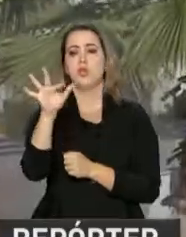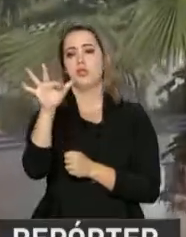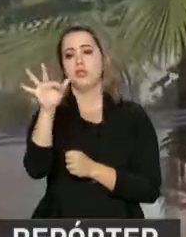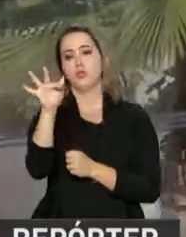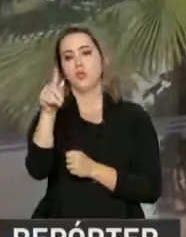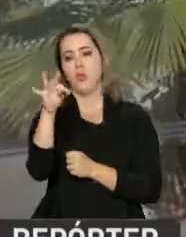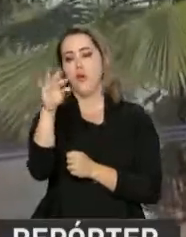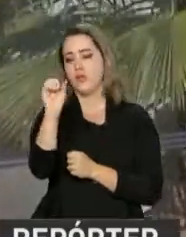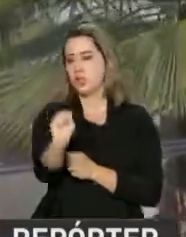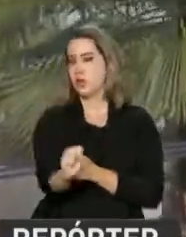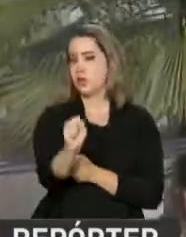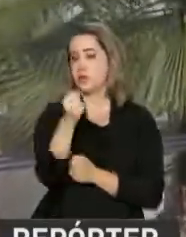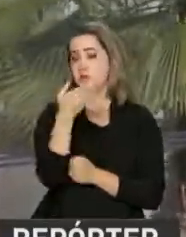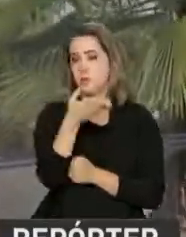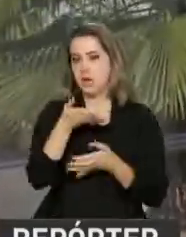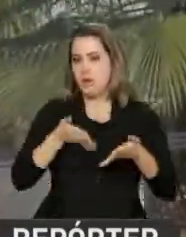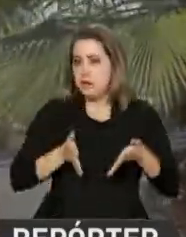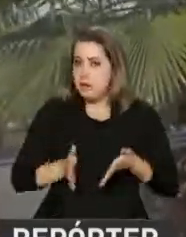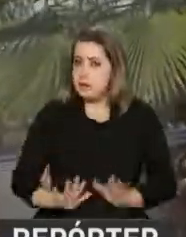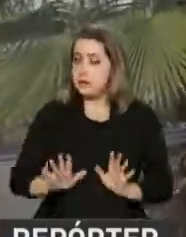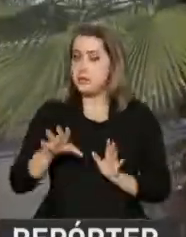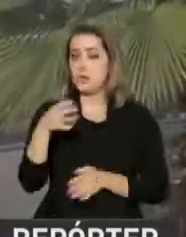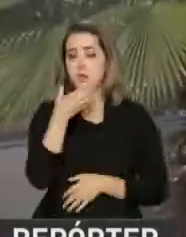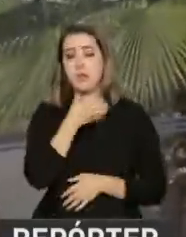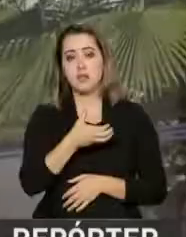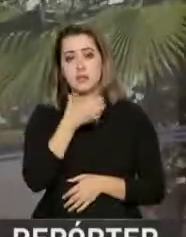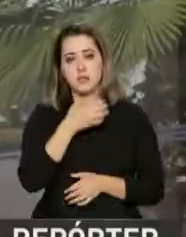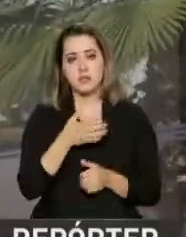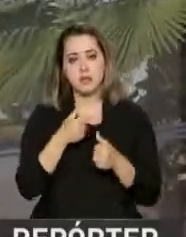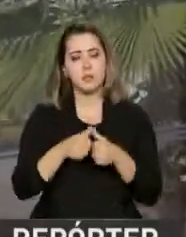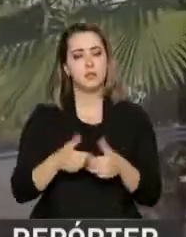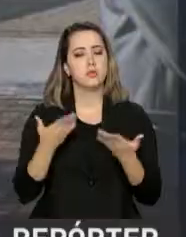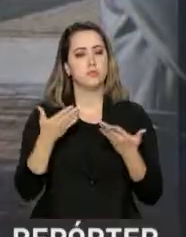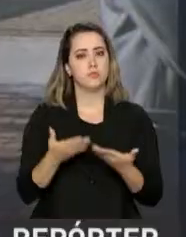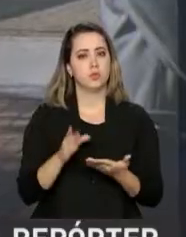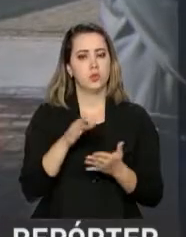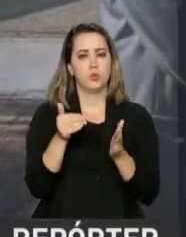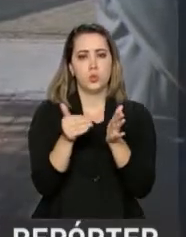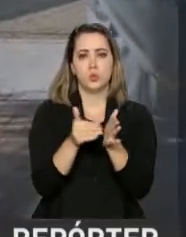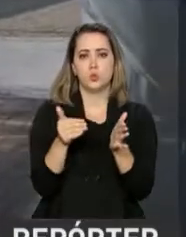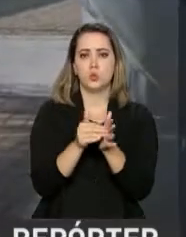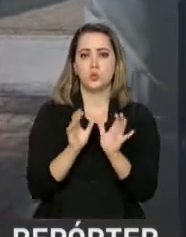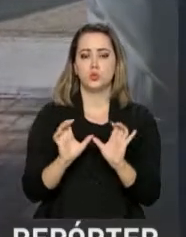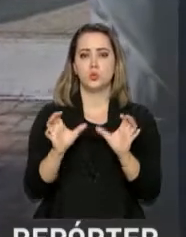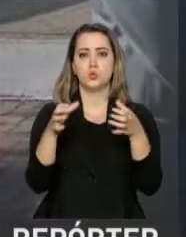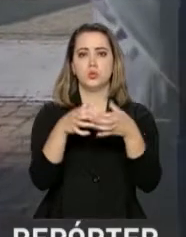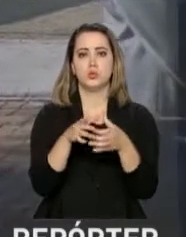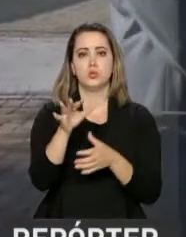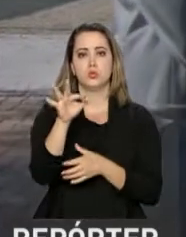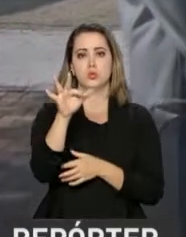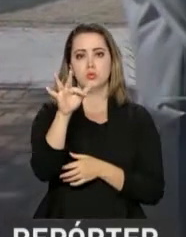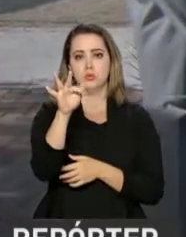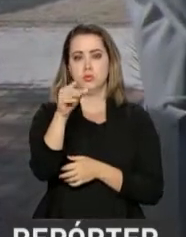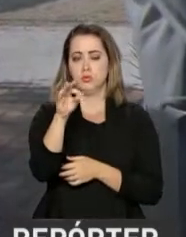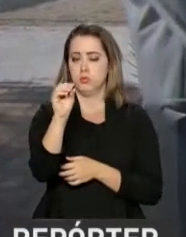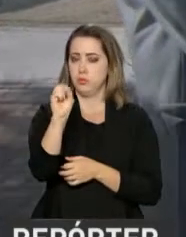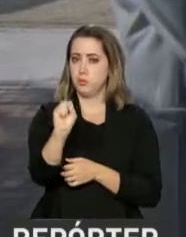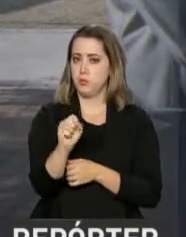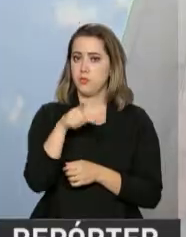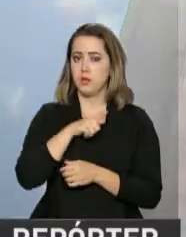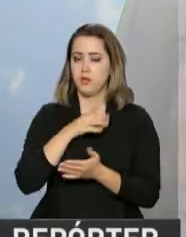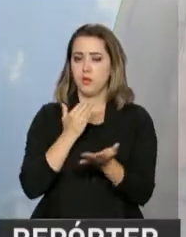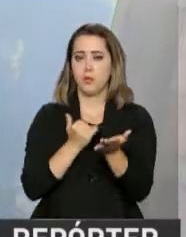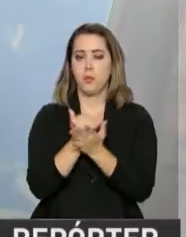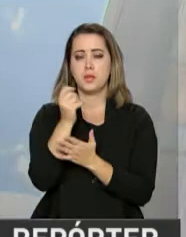antigos nascida em dezembro ela faz parte do último lote das contas inativas do fgts que teve o